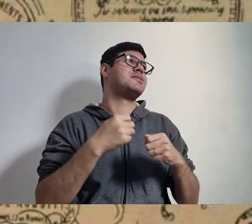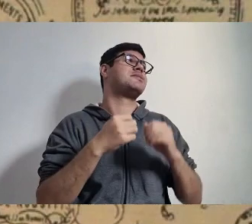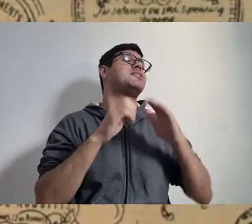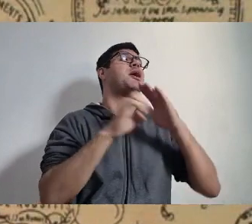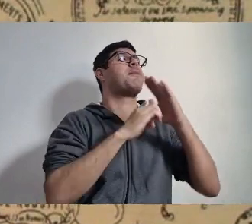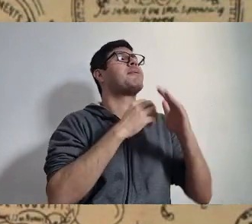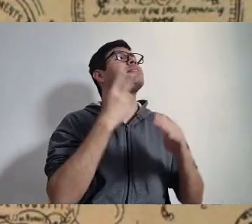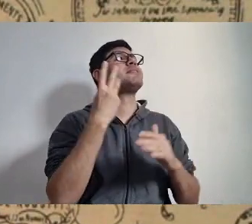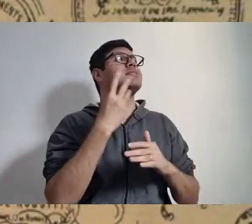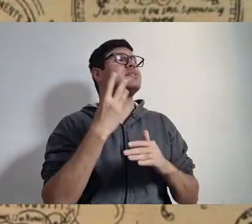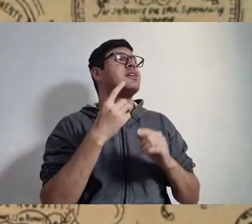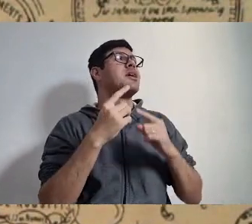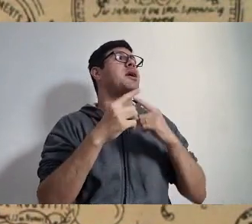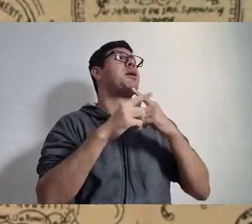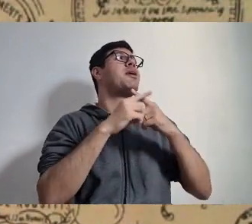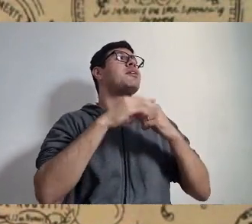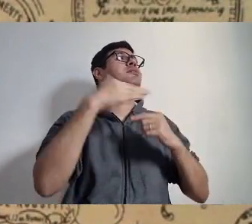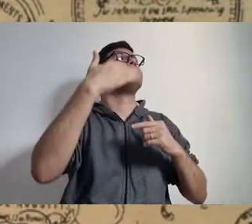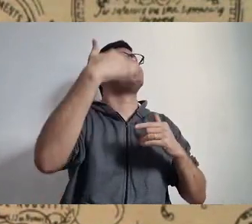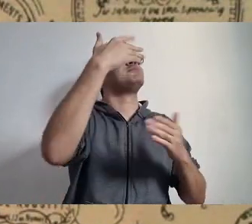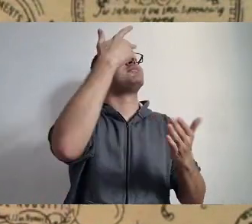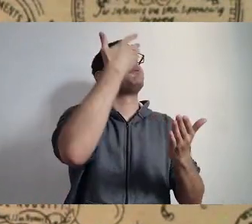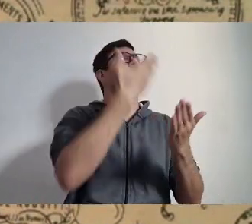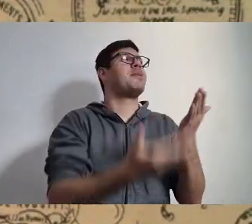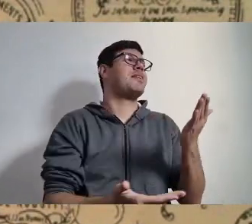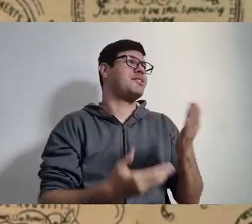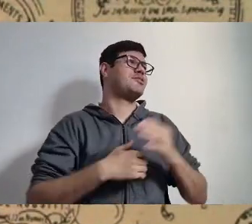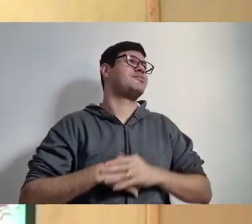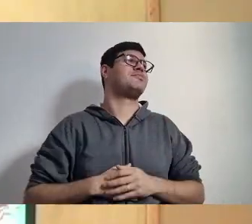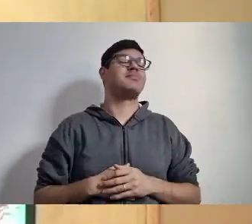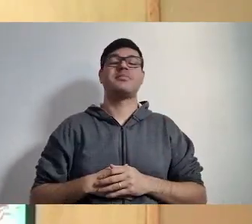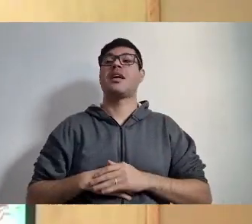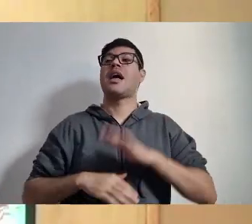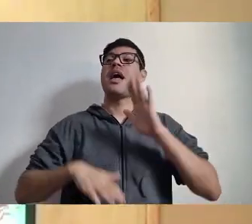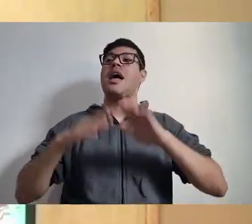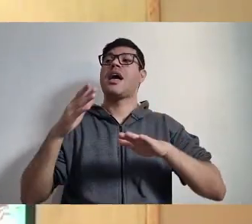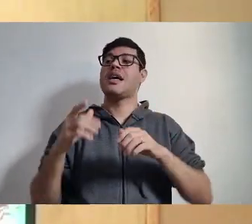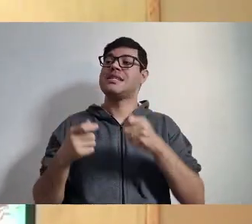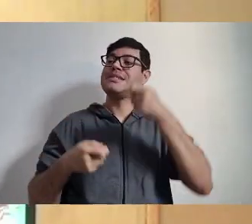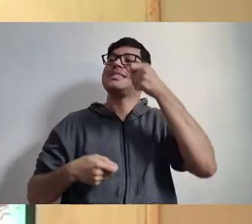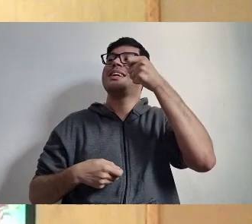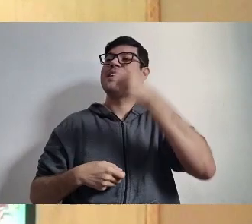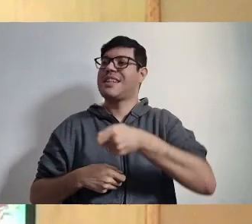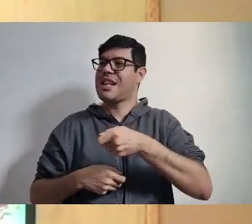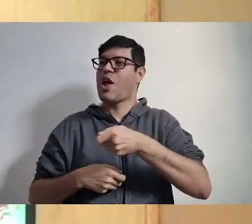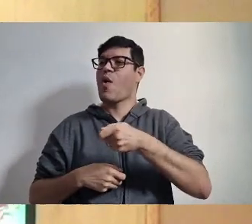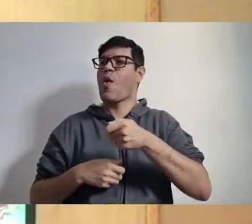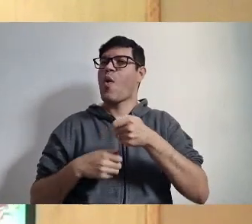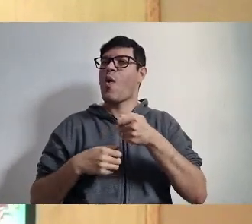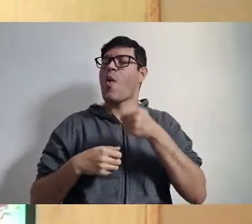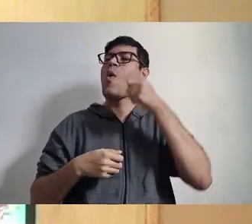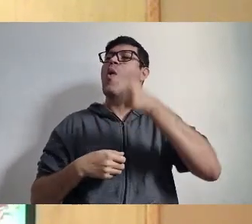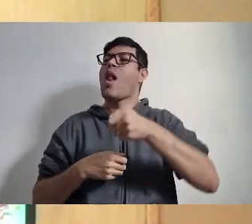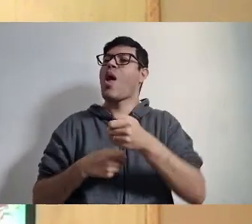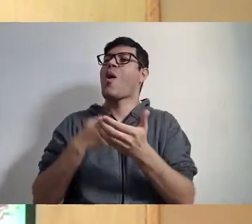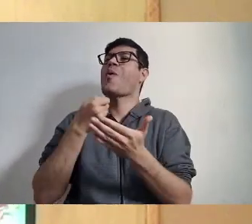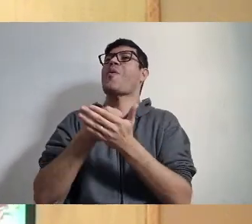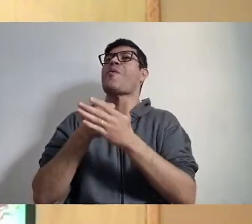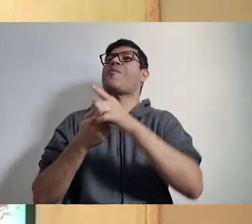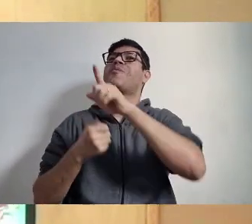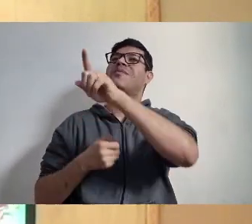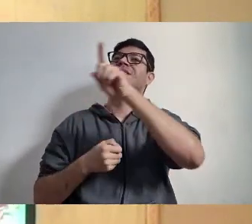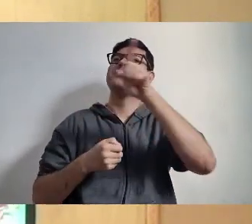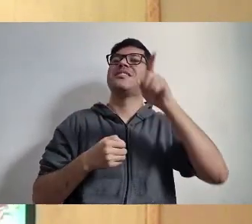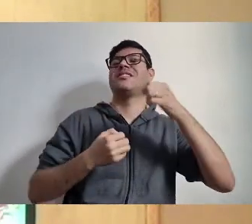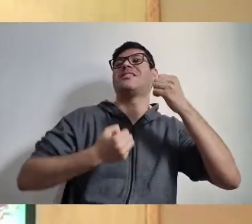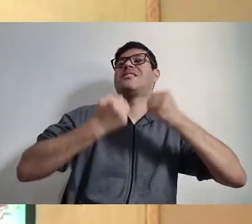frente você vai perder esse veículo. Né? Ali não. Eu fiz leilão já de veículos da prefeitura. Gil, teve ônibus do quebra TCA. uma peça de